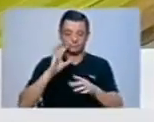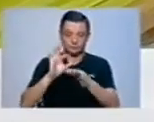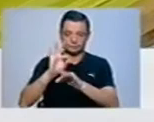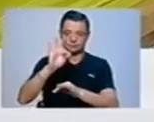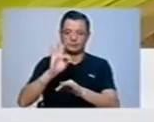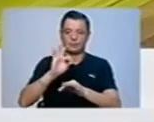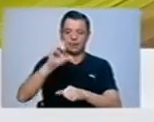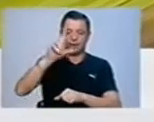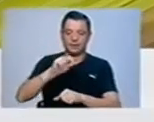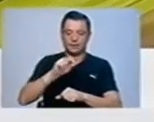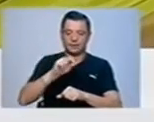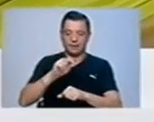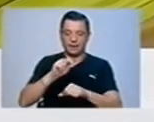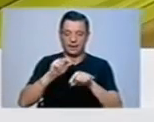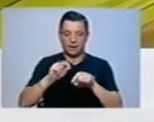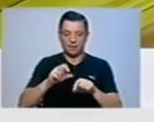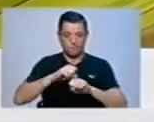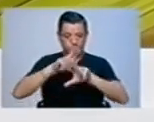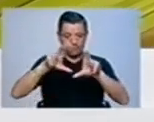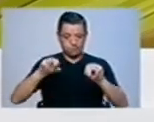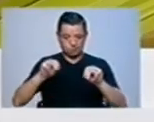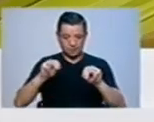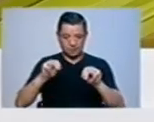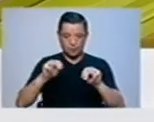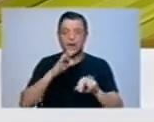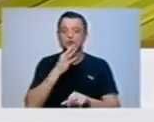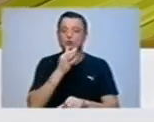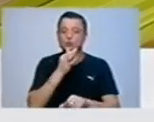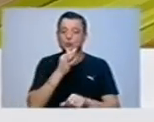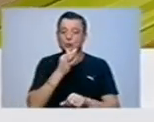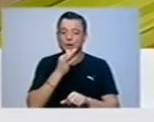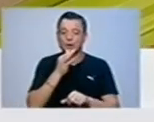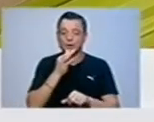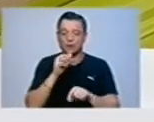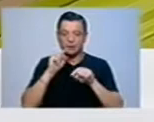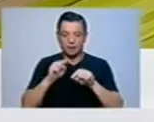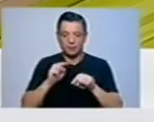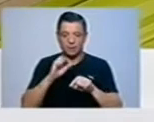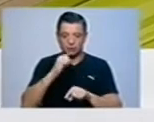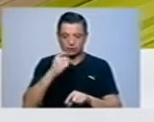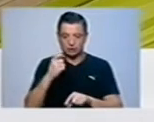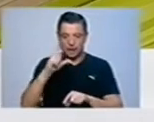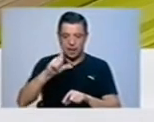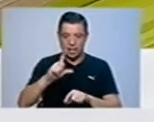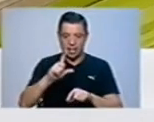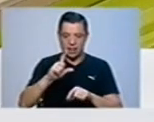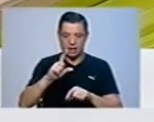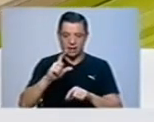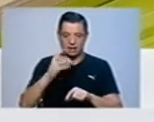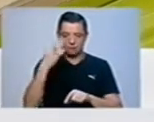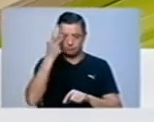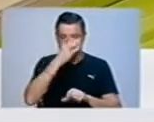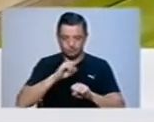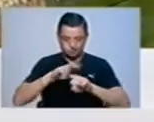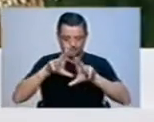ele deixa também a pele já suave. Além de limpa, por causa do grão de açúcar, claro, deixa também hidratado com o próprio gel. Muito bem. Depois de esfoliar,